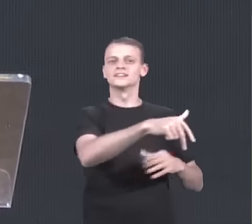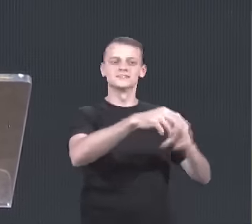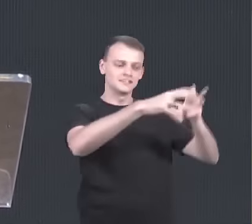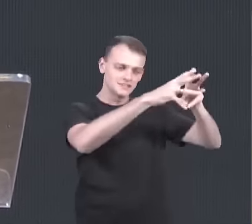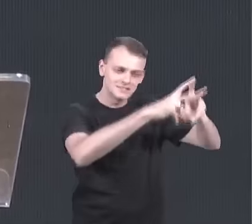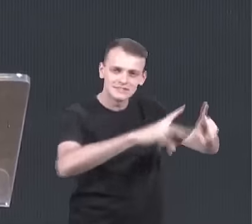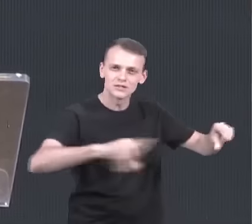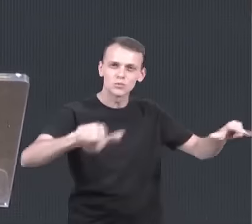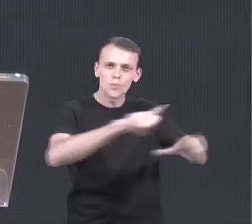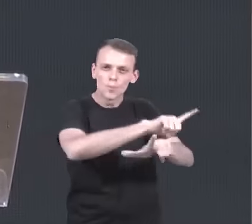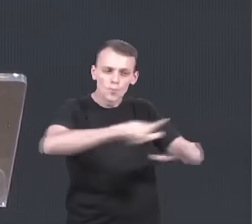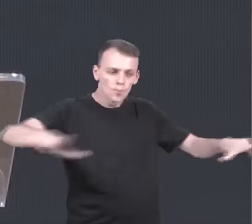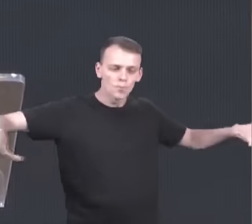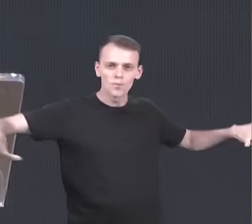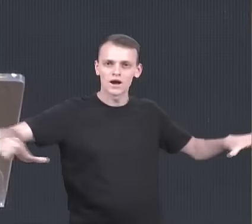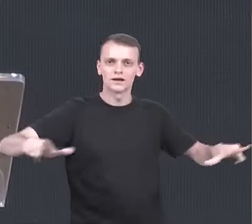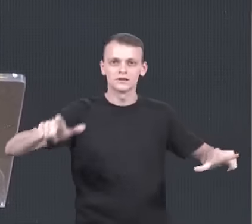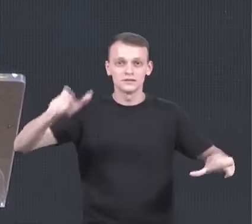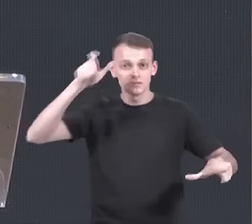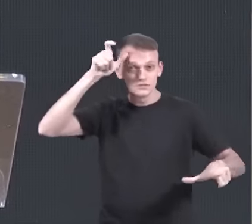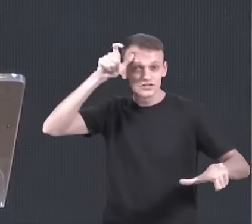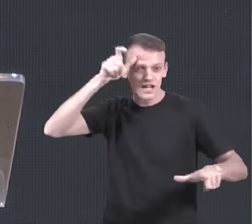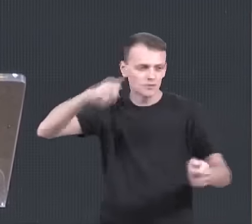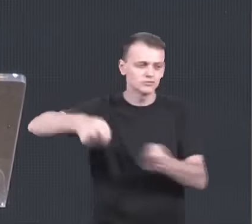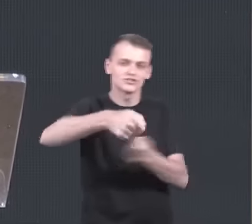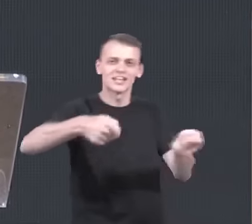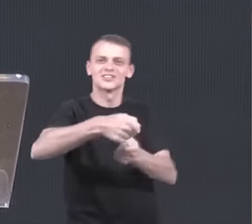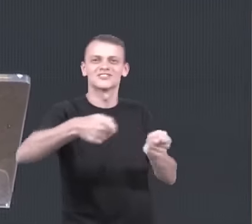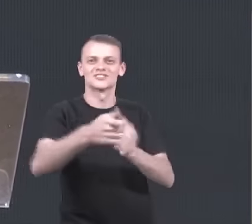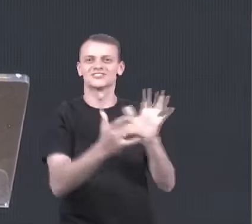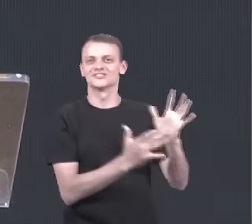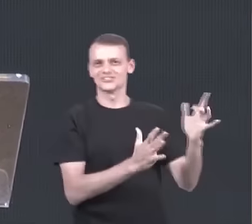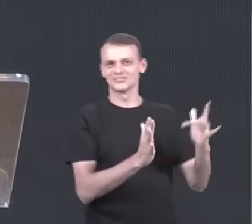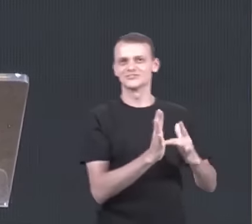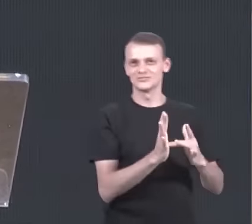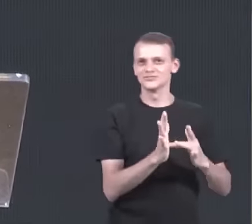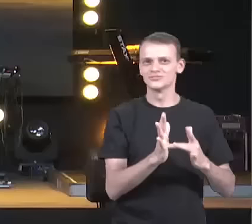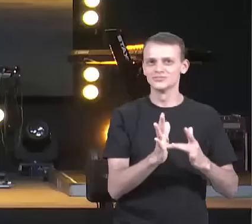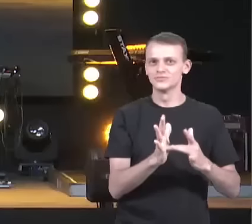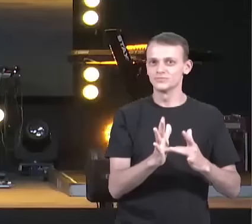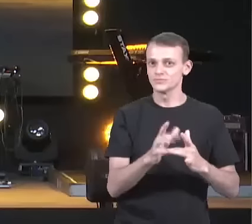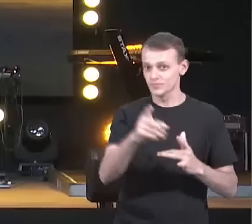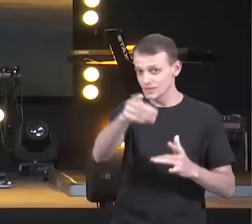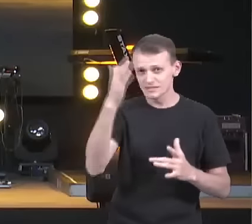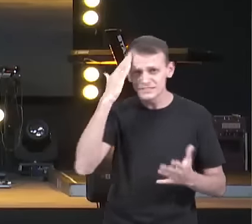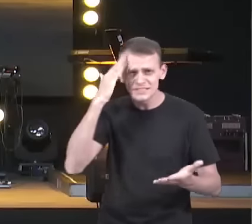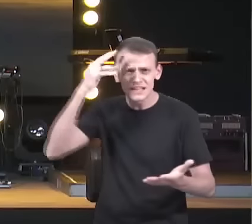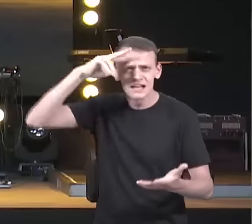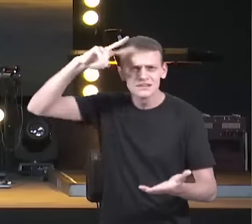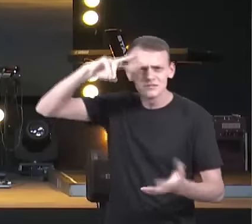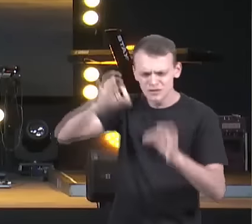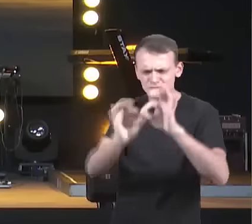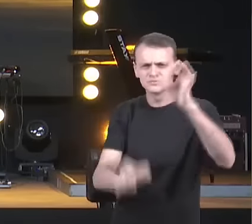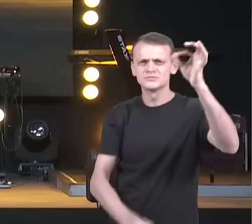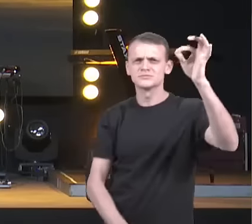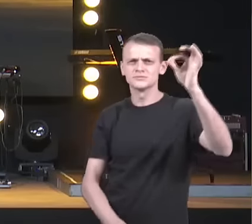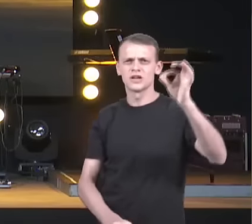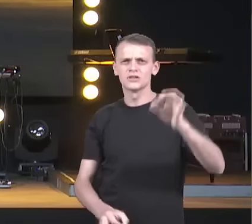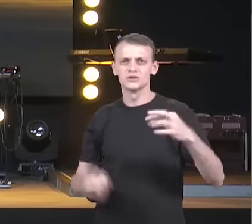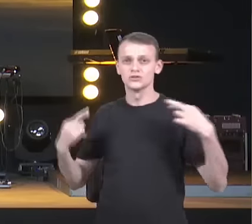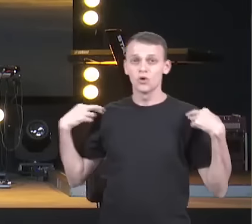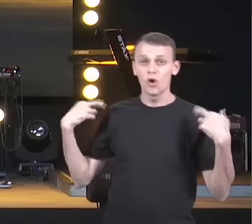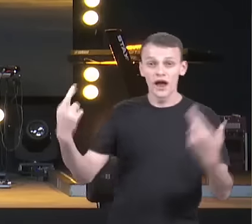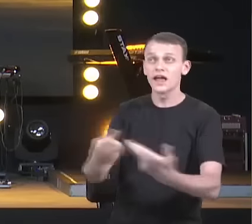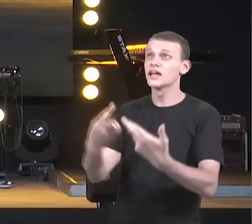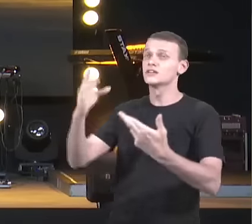então oferece a Jesus o que era dele: se prostrado me adorares, te darei todos esses reinos. Ora, os reinos são